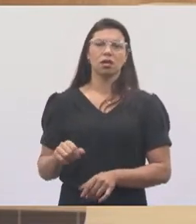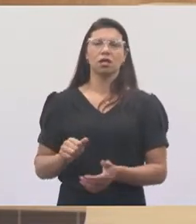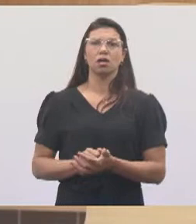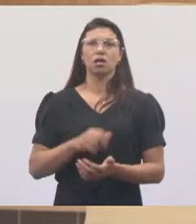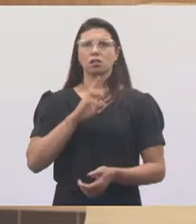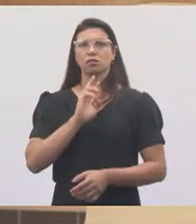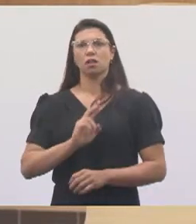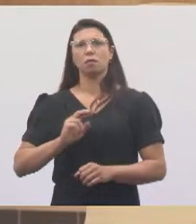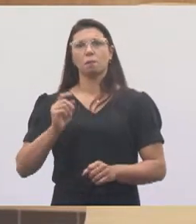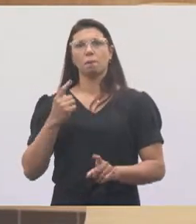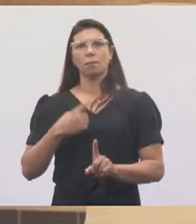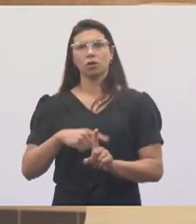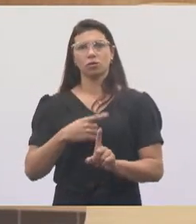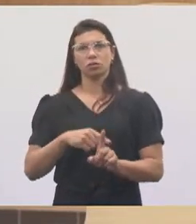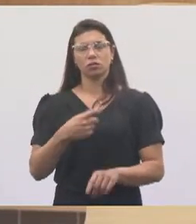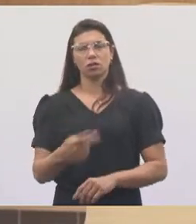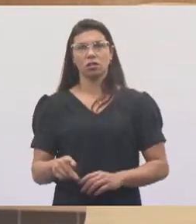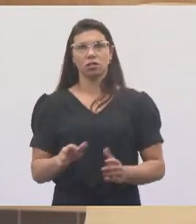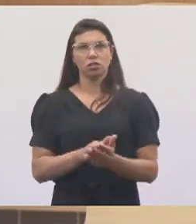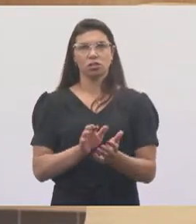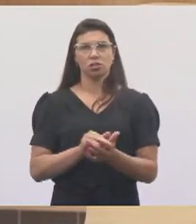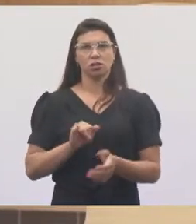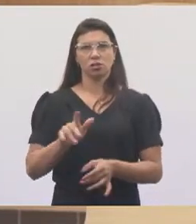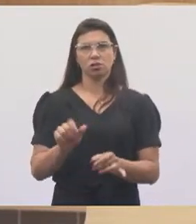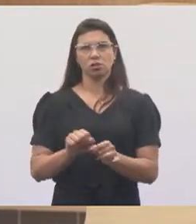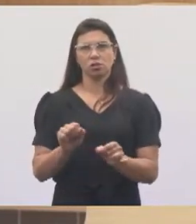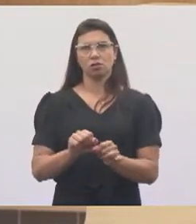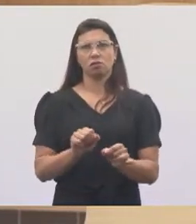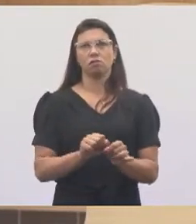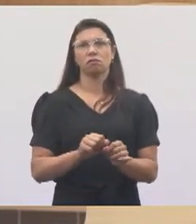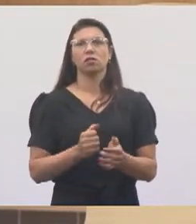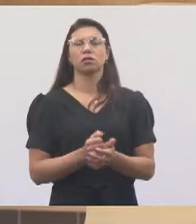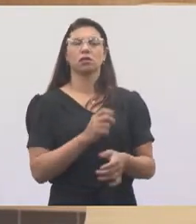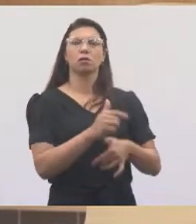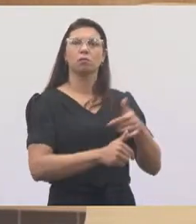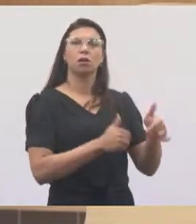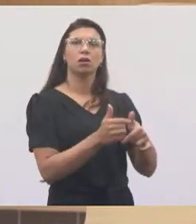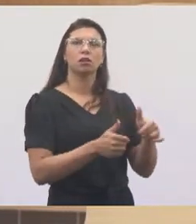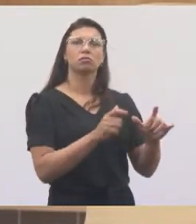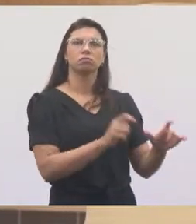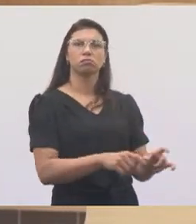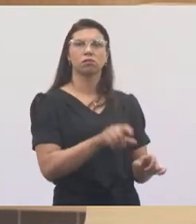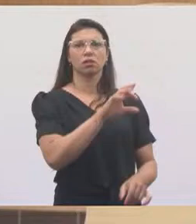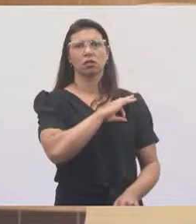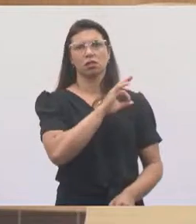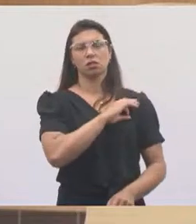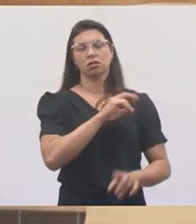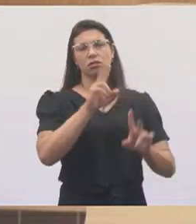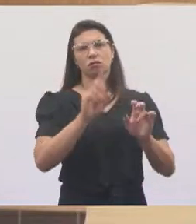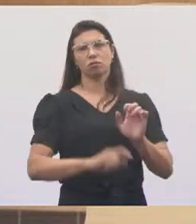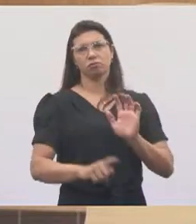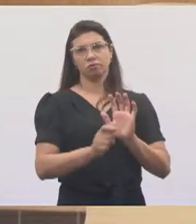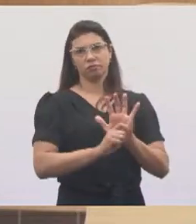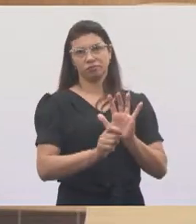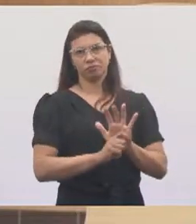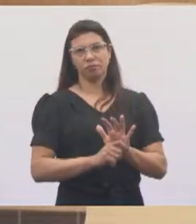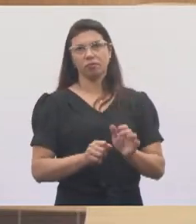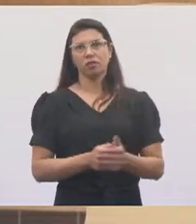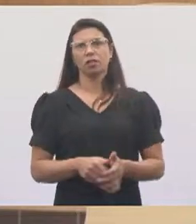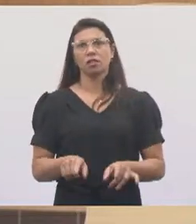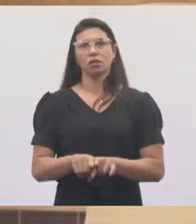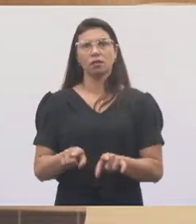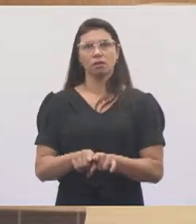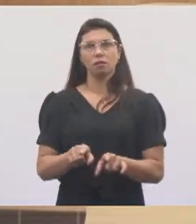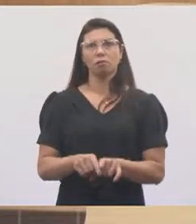que se faz sentir em Jacareí, pela atuação da Delegacia de Investigações sobre Entorpecentes. Elogio do prefeito municipal à